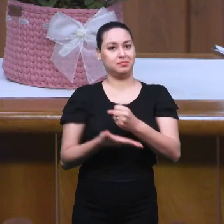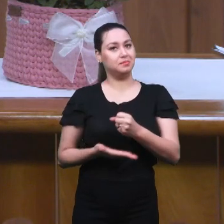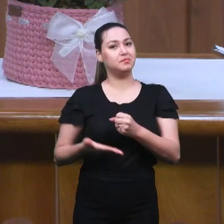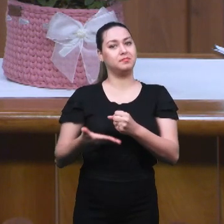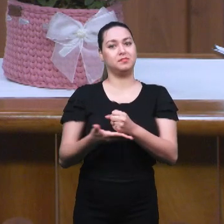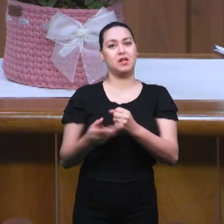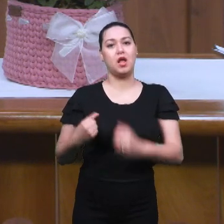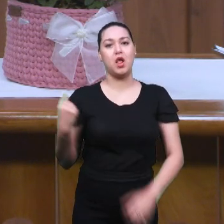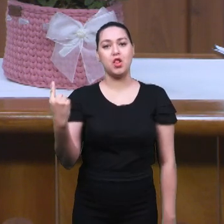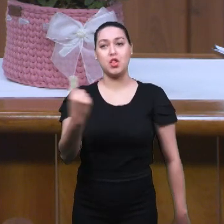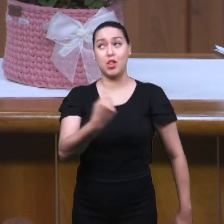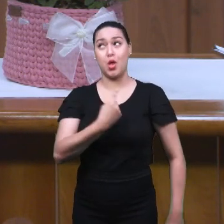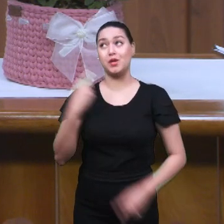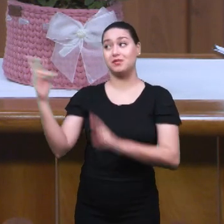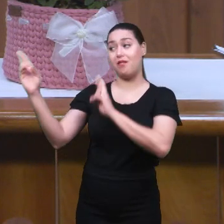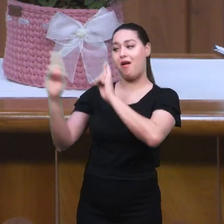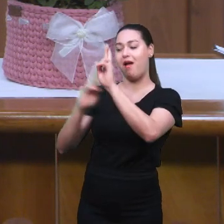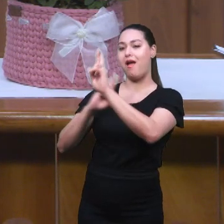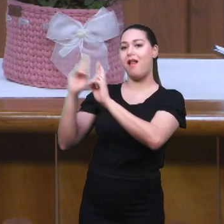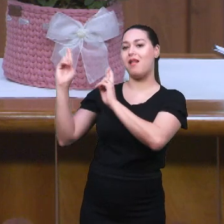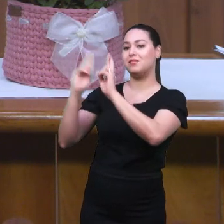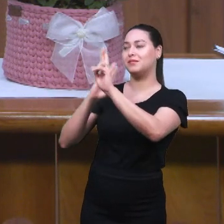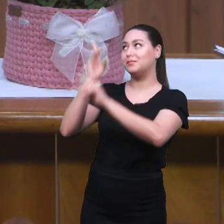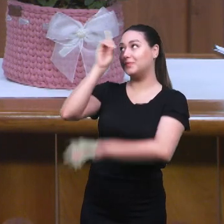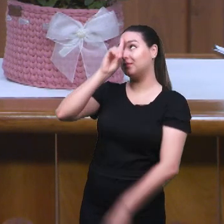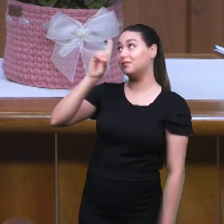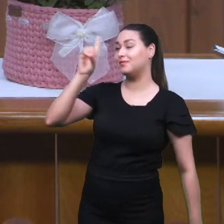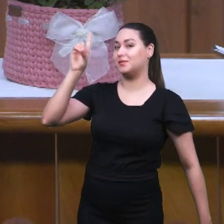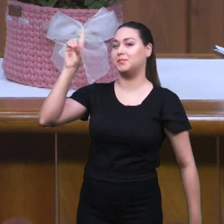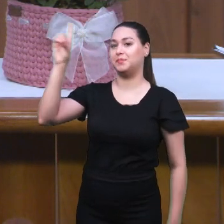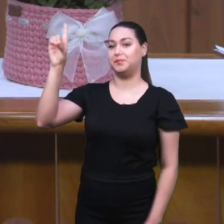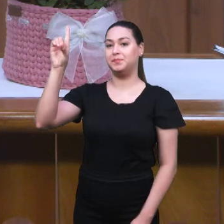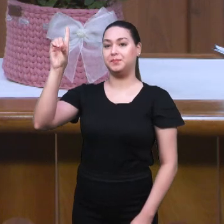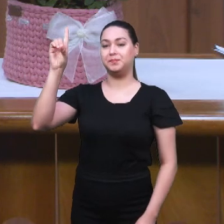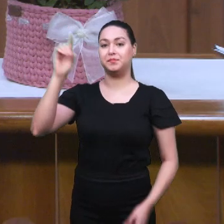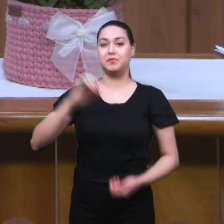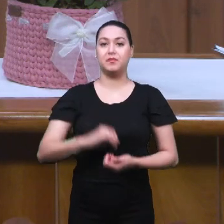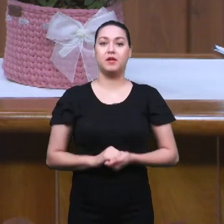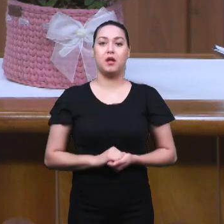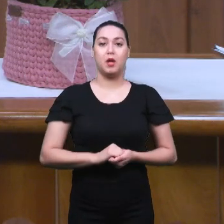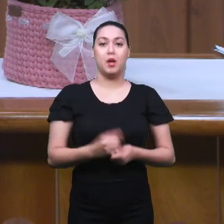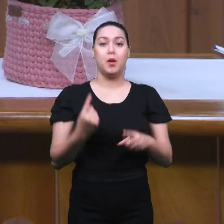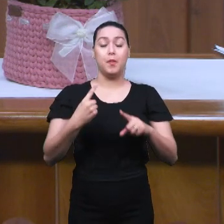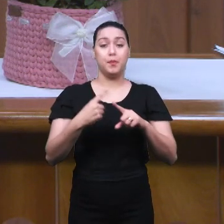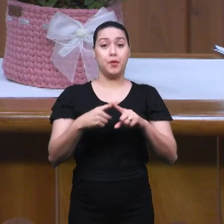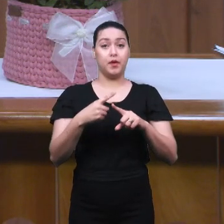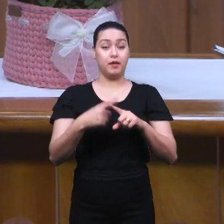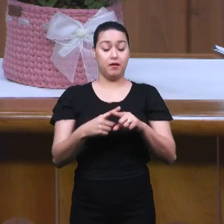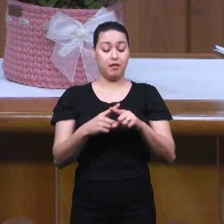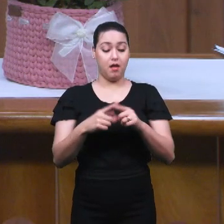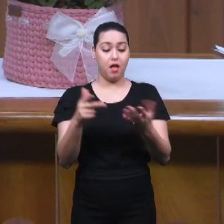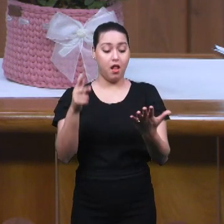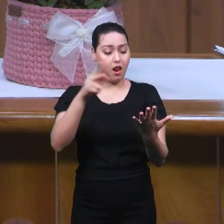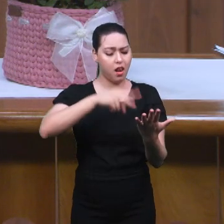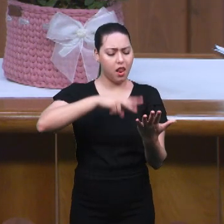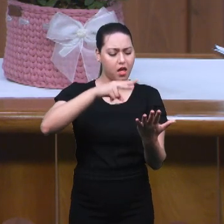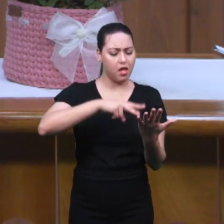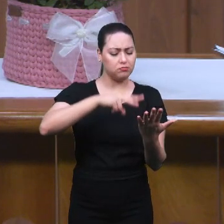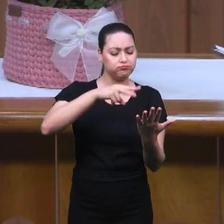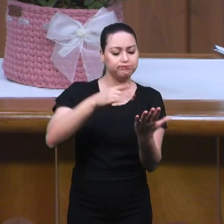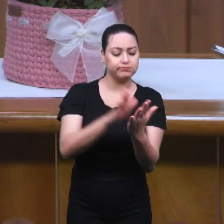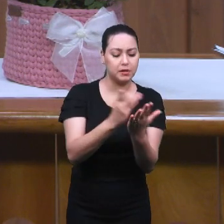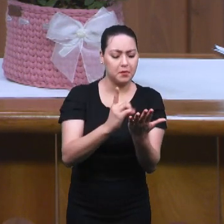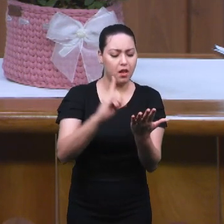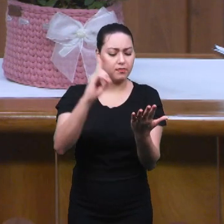para a nossa relação com Deus. Porque à medida que a palavra está sendo lida, nós estamos entendendo